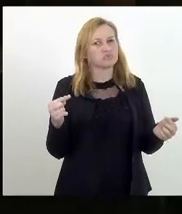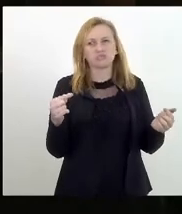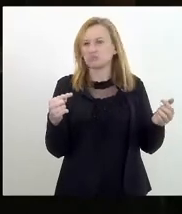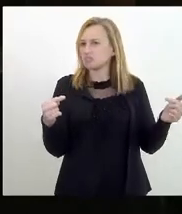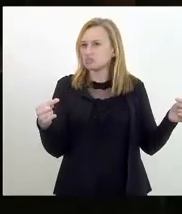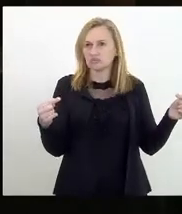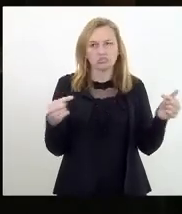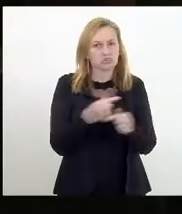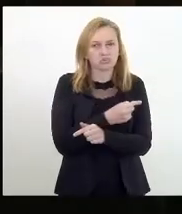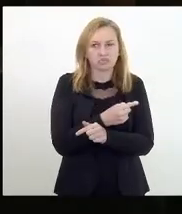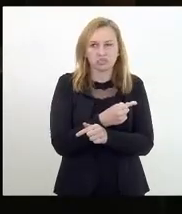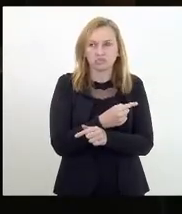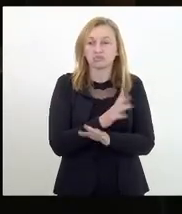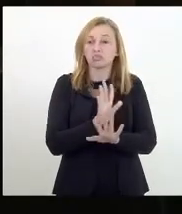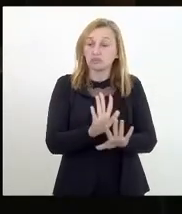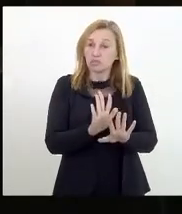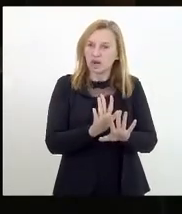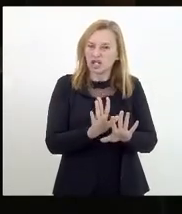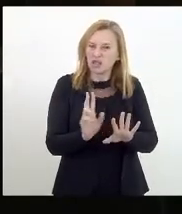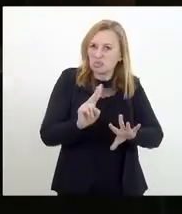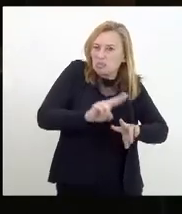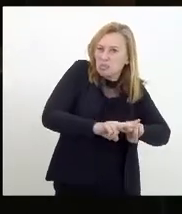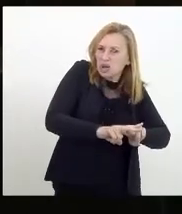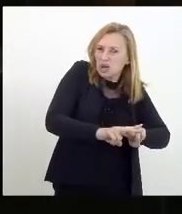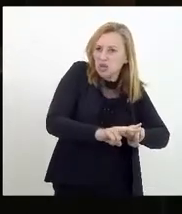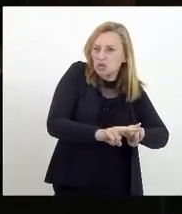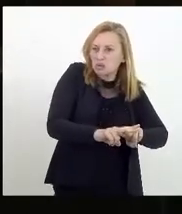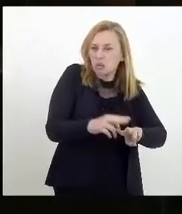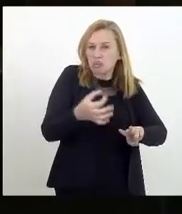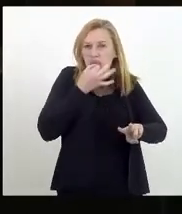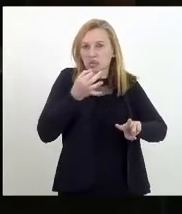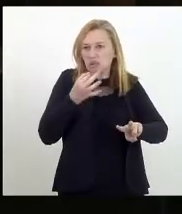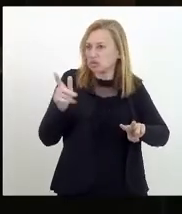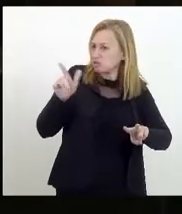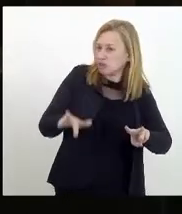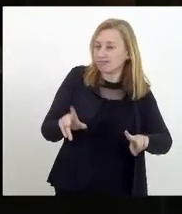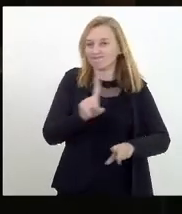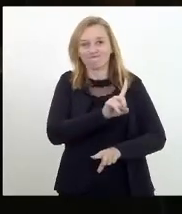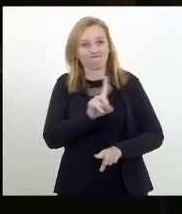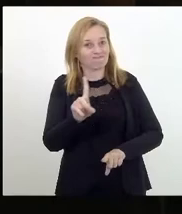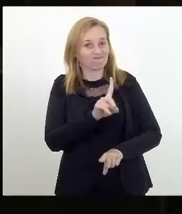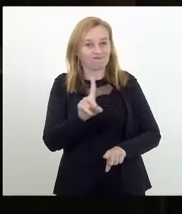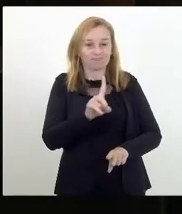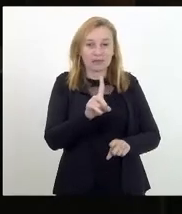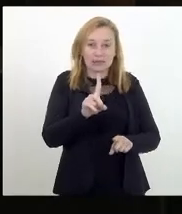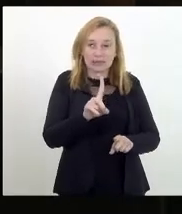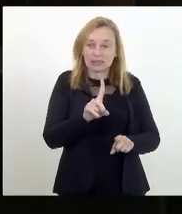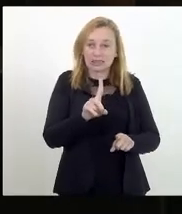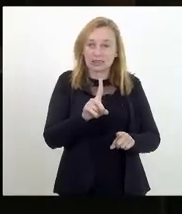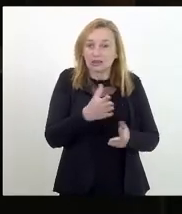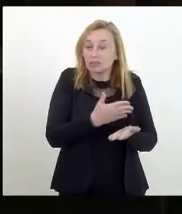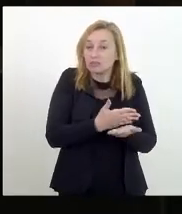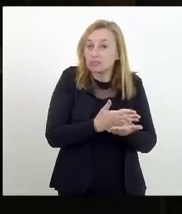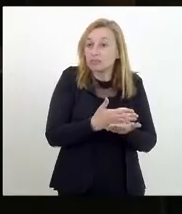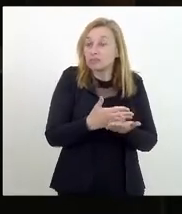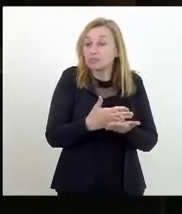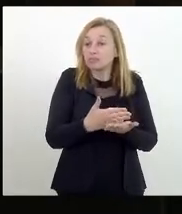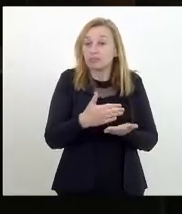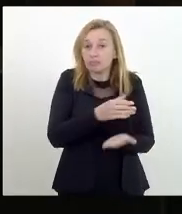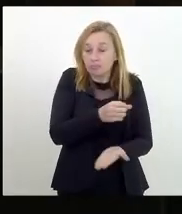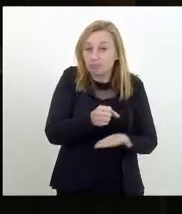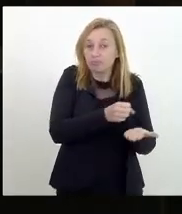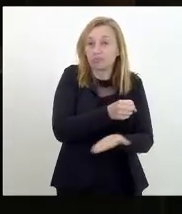ninguém pode ser preso por isso Esse é o princípio básico da democracia